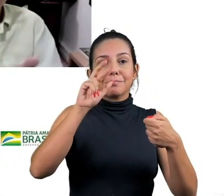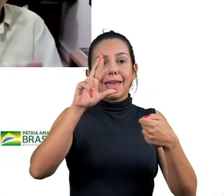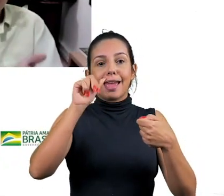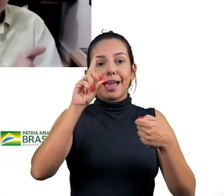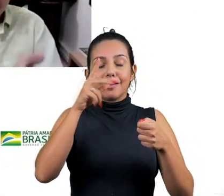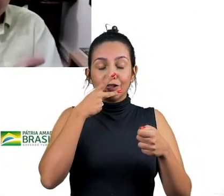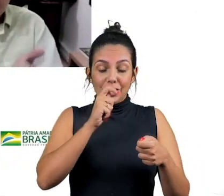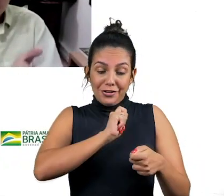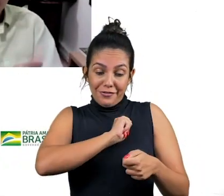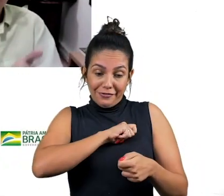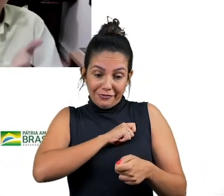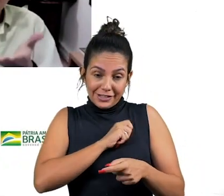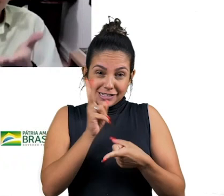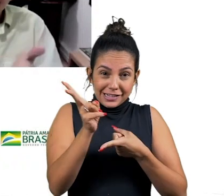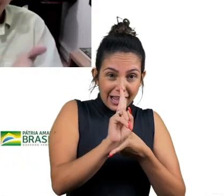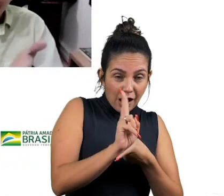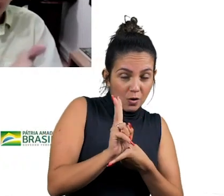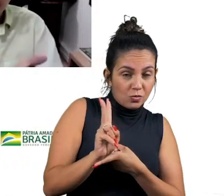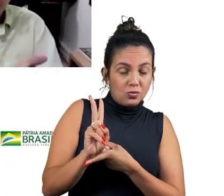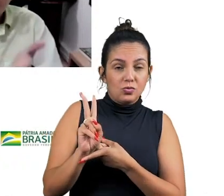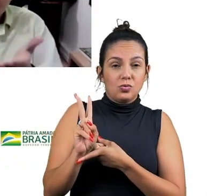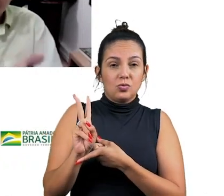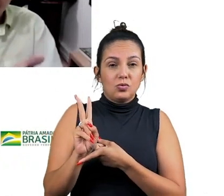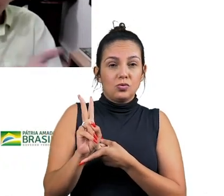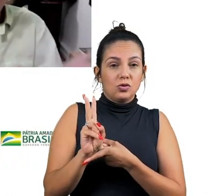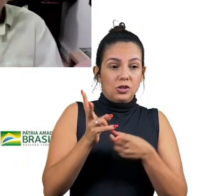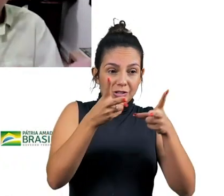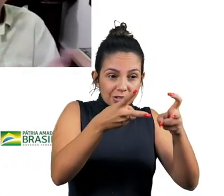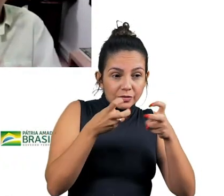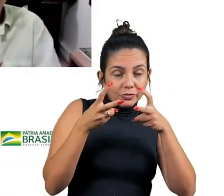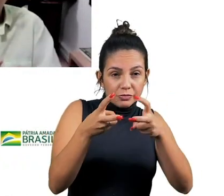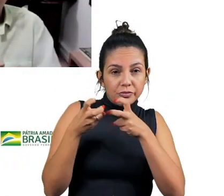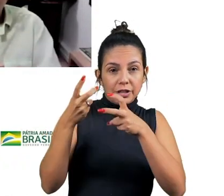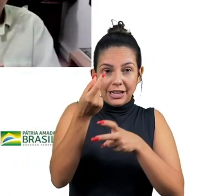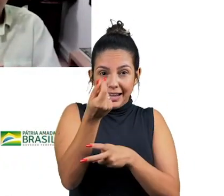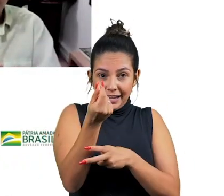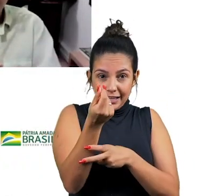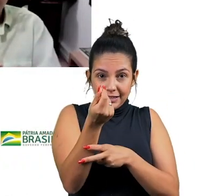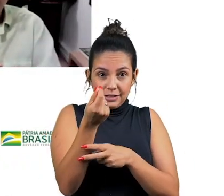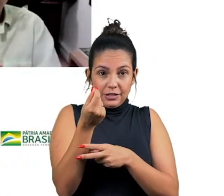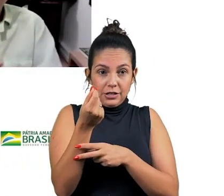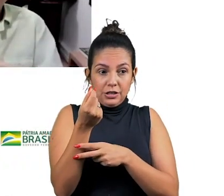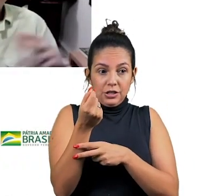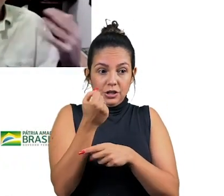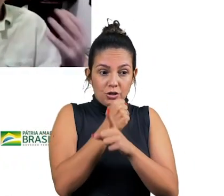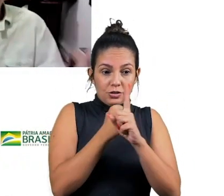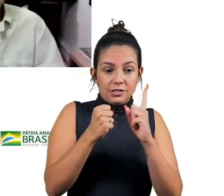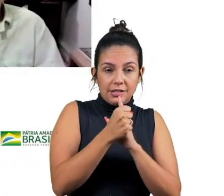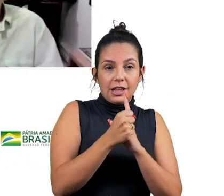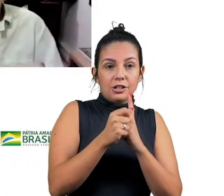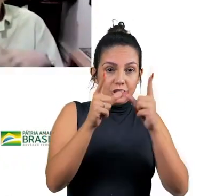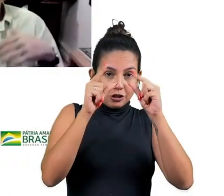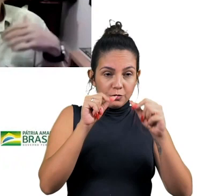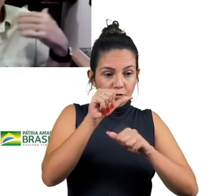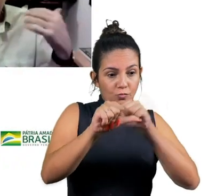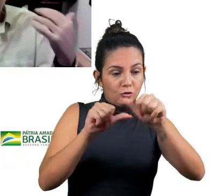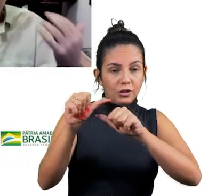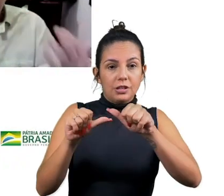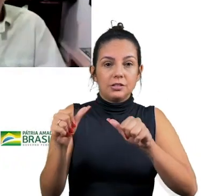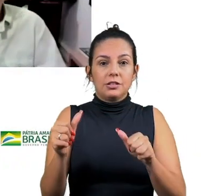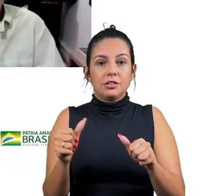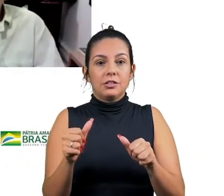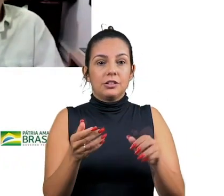fiscal do Estado, a capacidade do Estado de extrair renda da sociedade está diminuindo com essa mudança. Com o fechamento